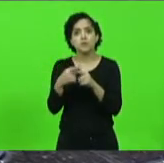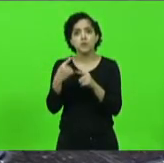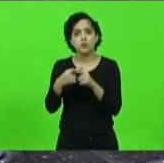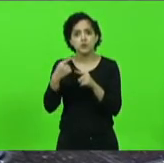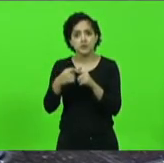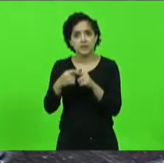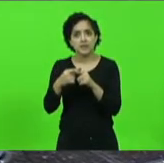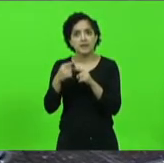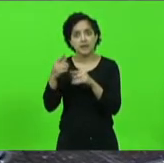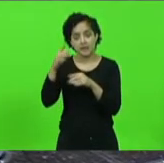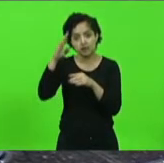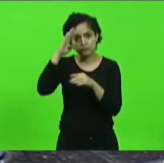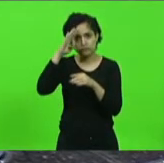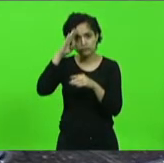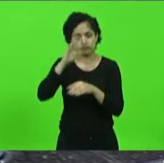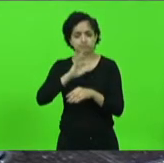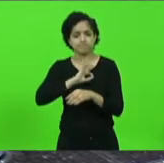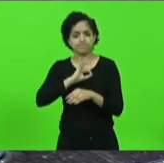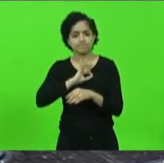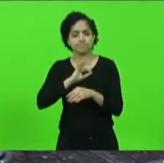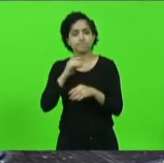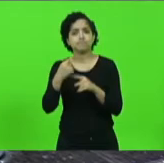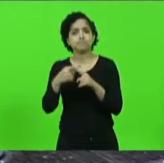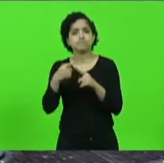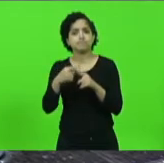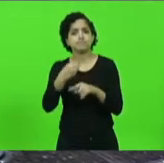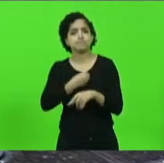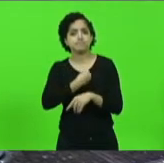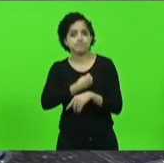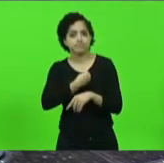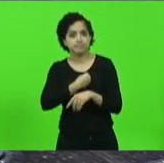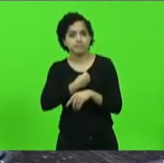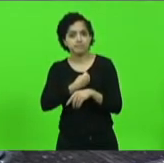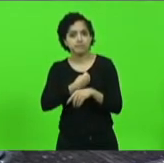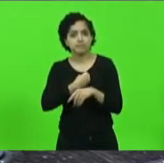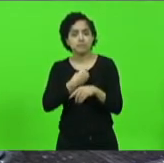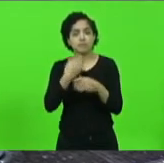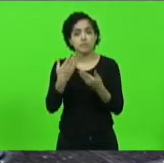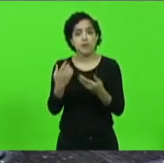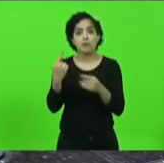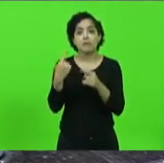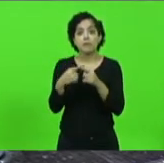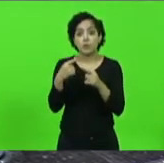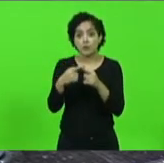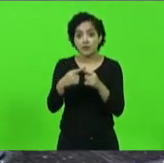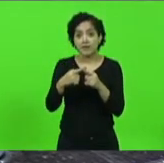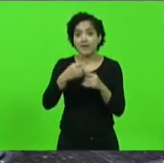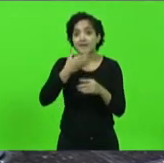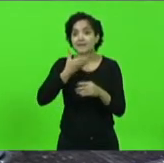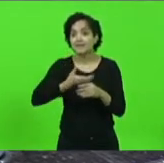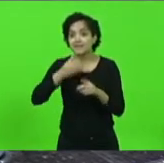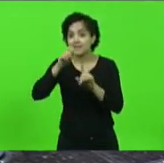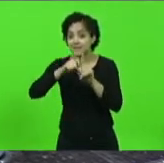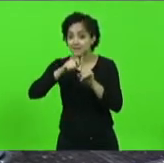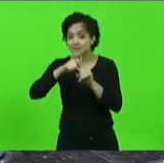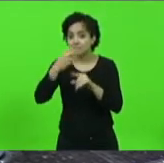um oficial da polícia, está na comissão? Não é porque ele é oficial, é porque em dezembro de 2020, todos